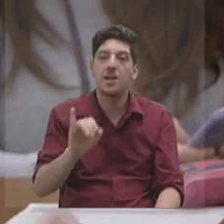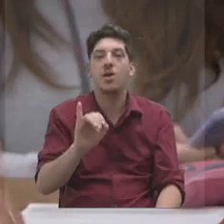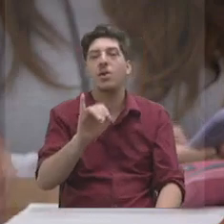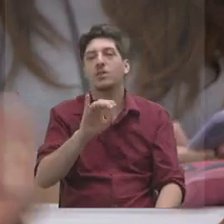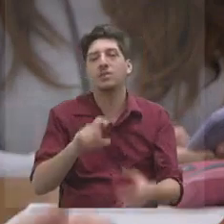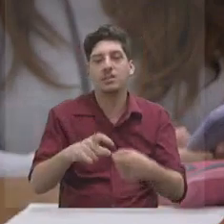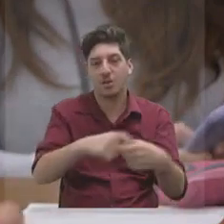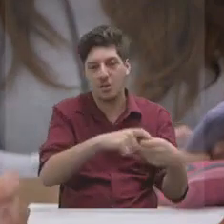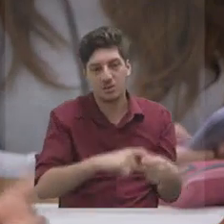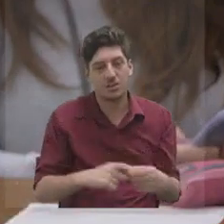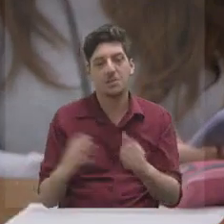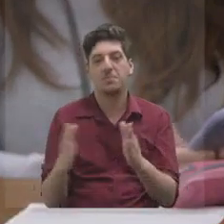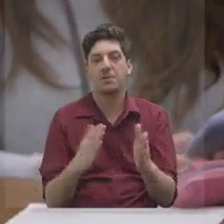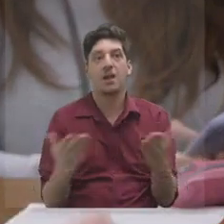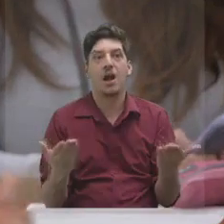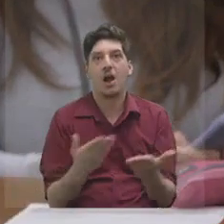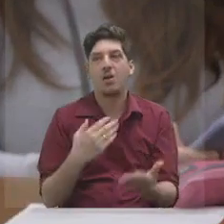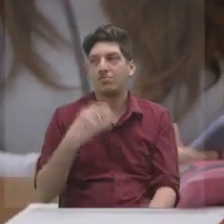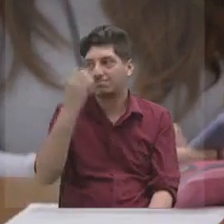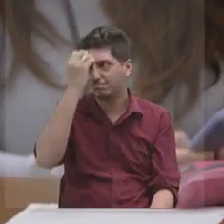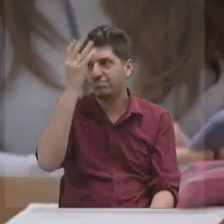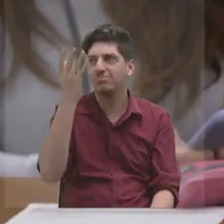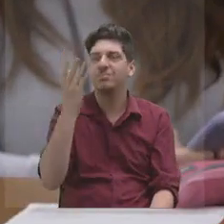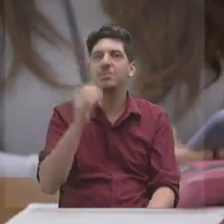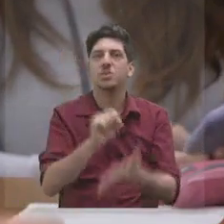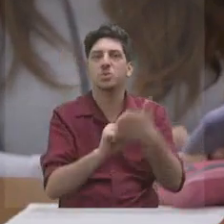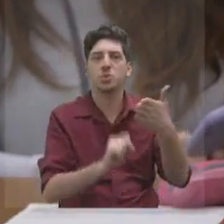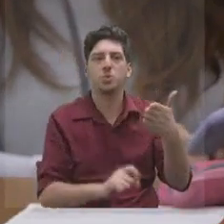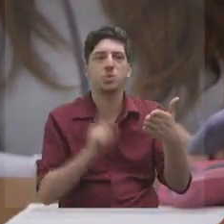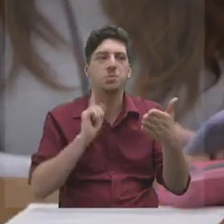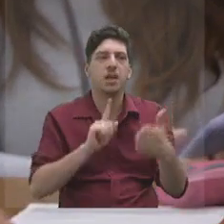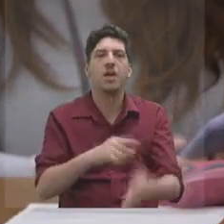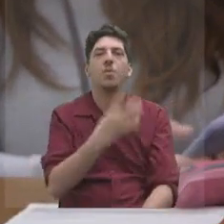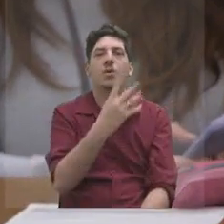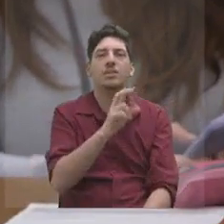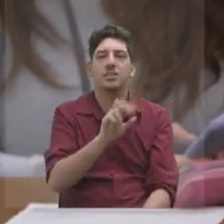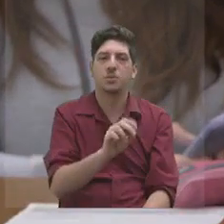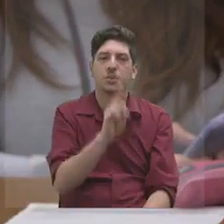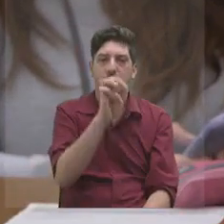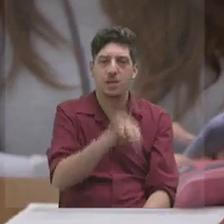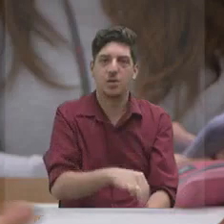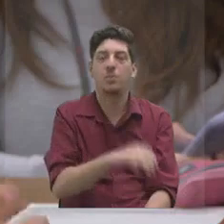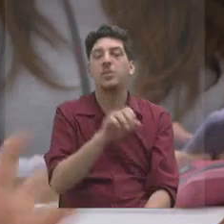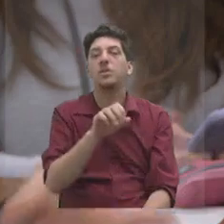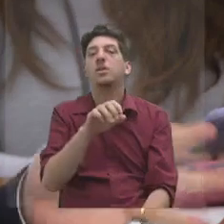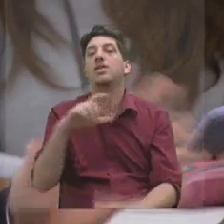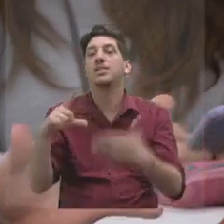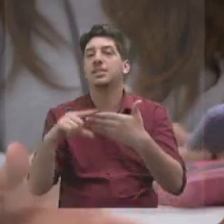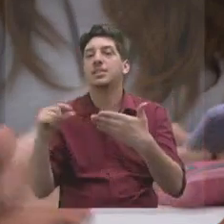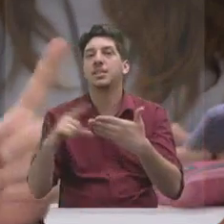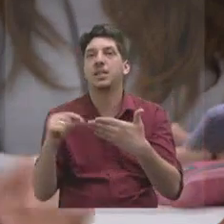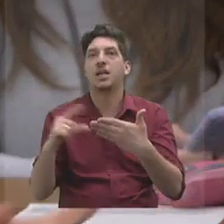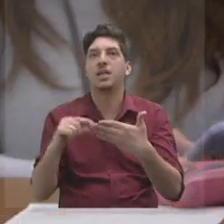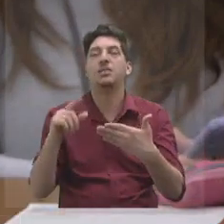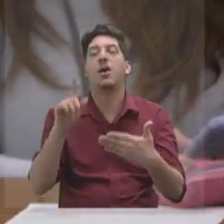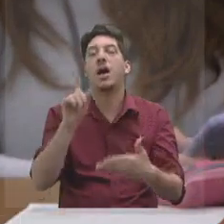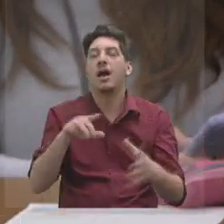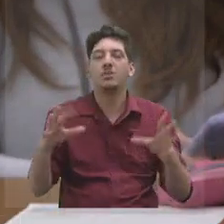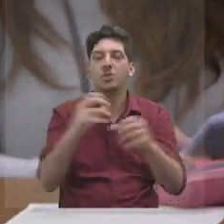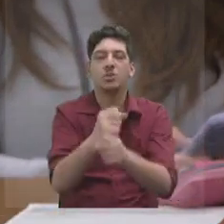agora o trecho do Sul de Minas São 450 km do Sul e o triângulo 618 a 457